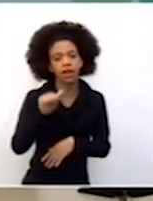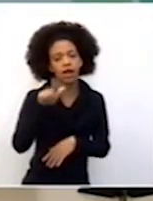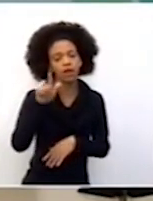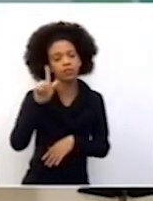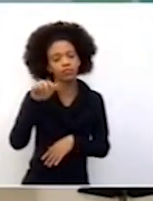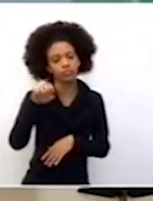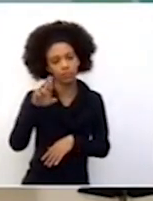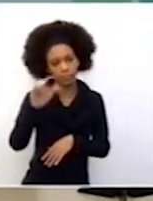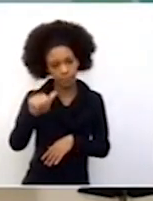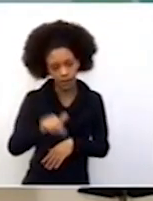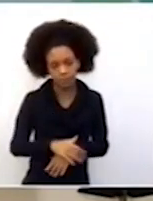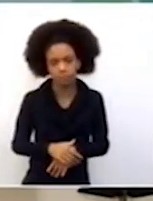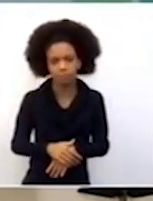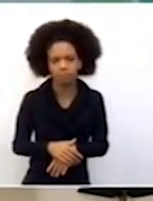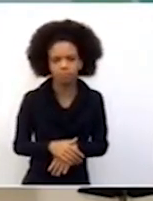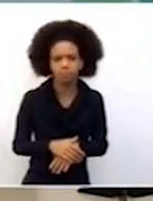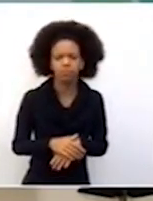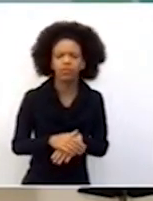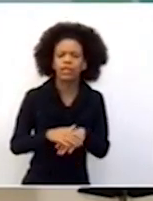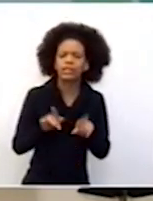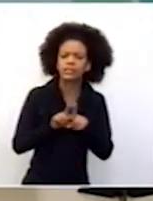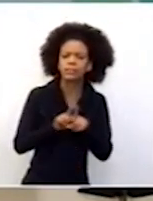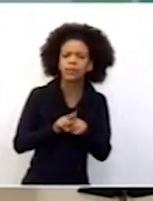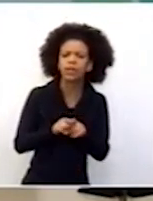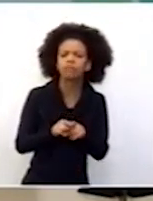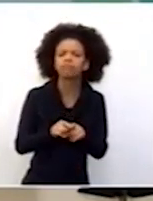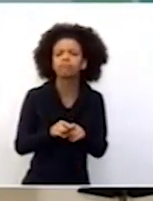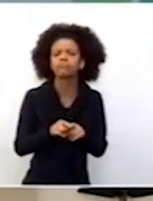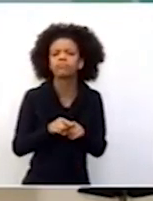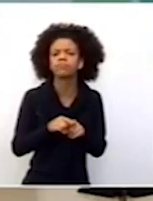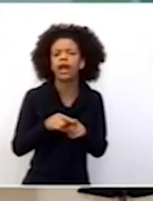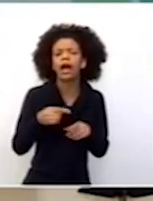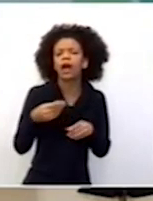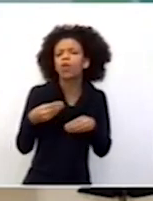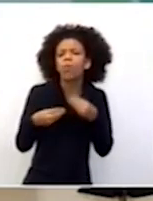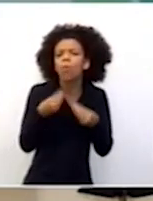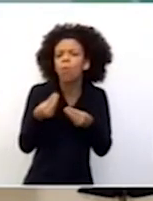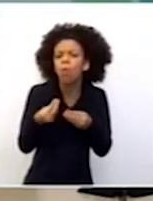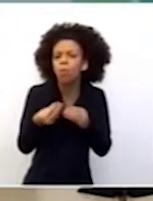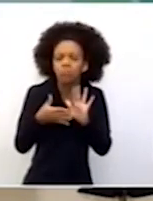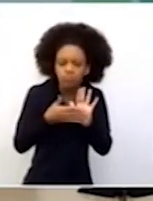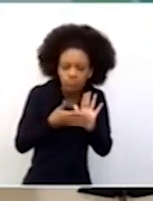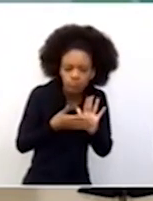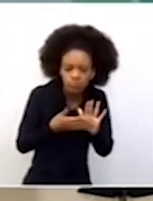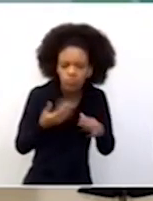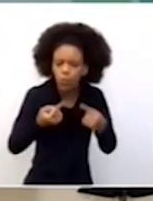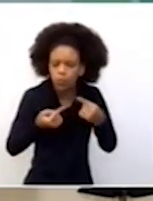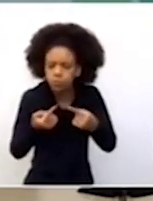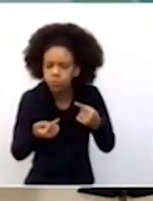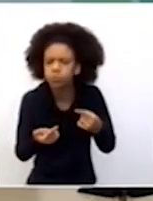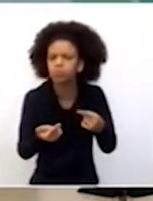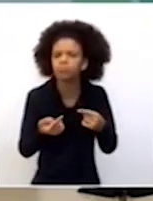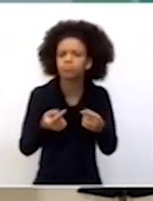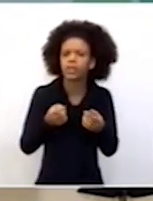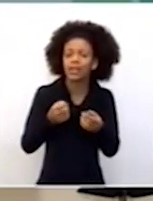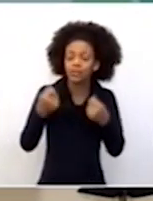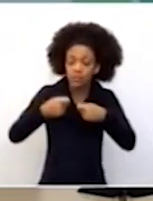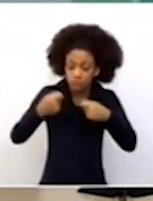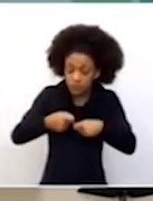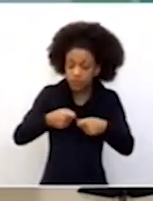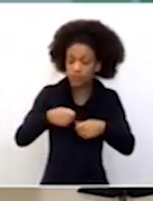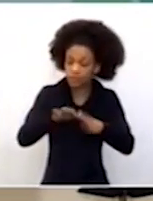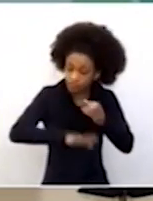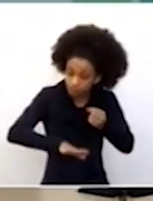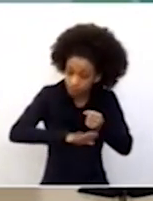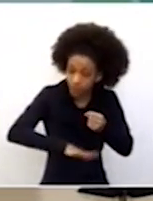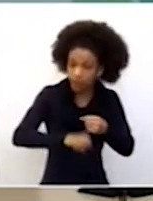Carla, contextualizar os aprendizados com as necessidades diárias dos alunos. A Pro Ana,